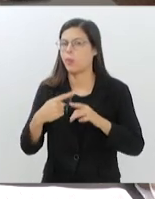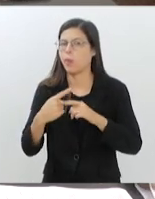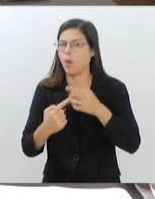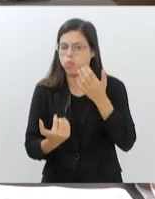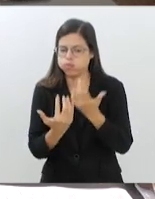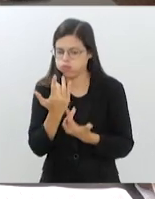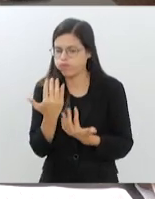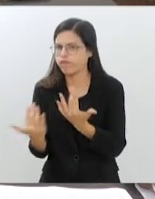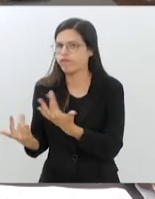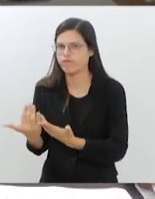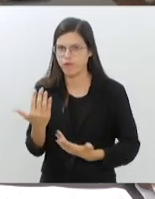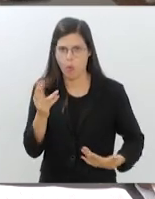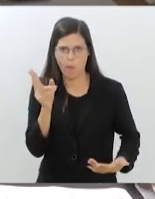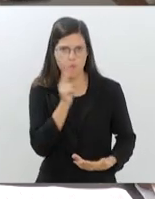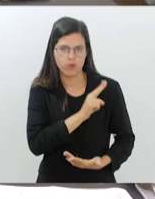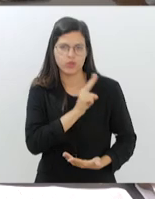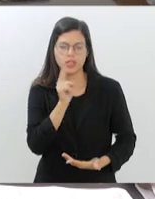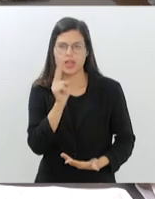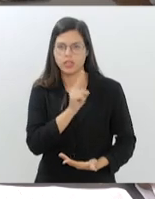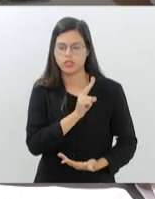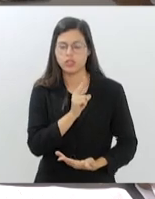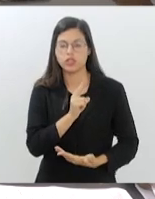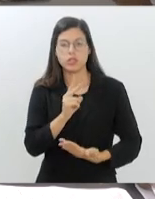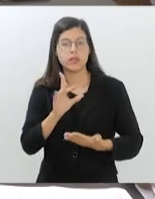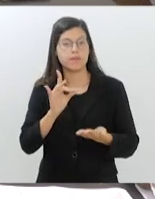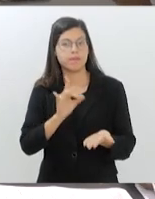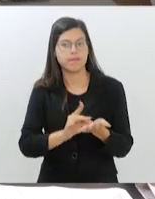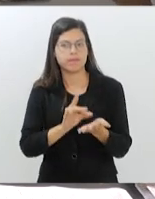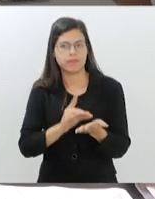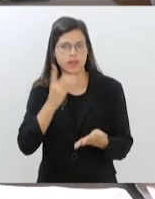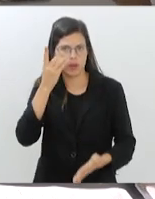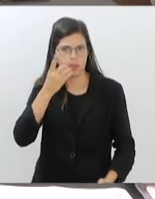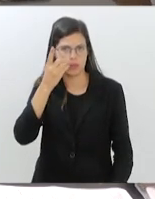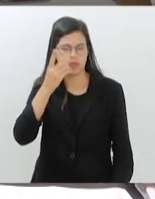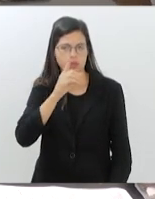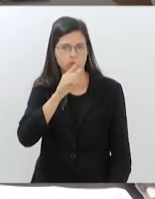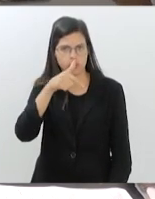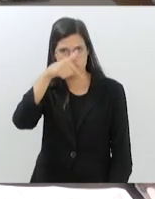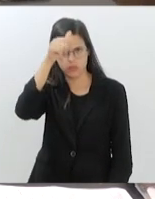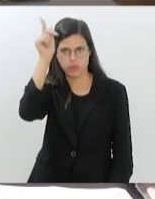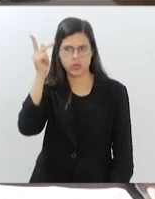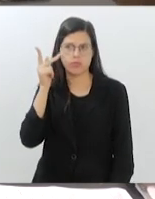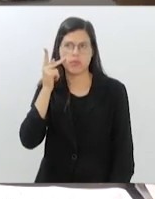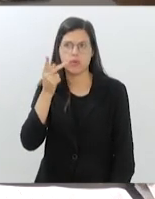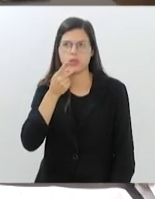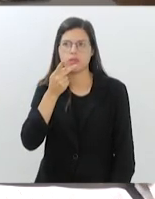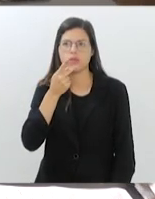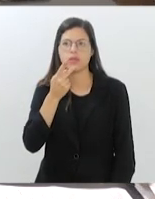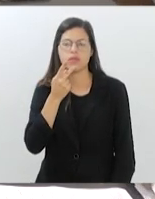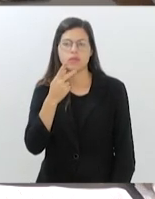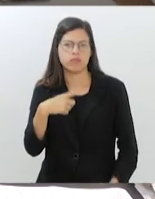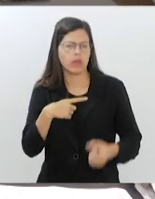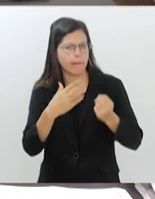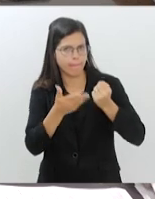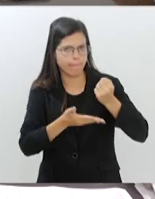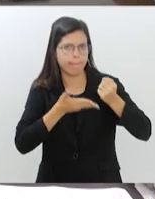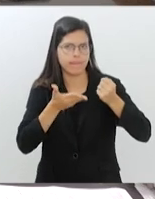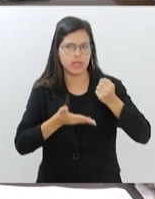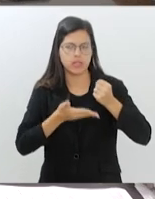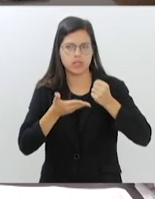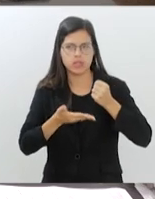aí E na verdade o que o deputado Luis Paulo tá falando tem fundamento tem